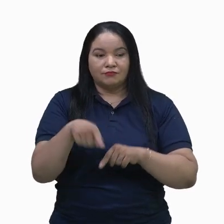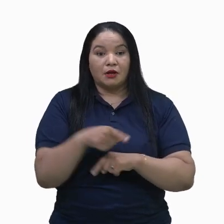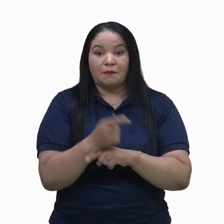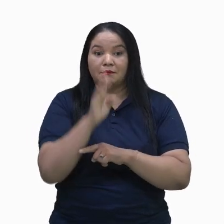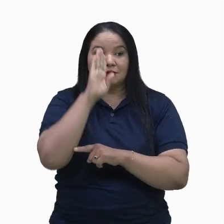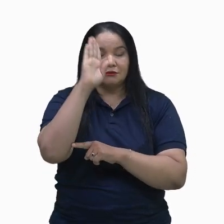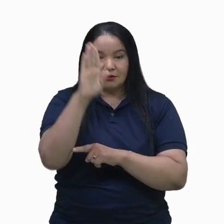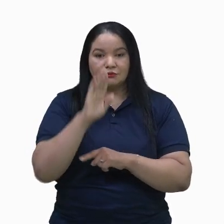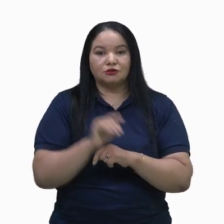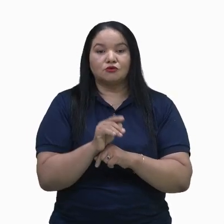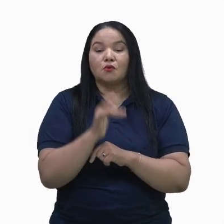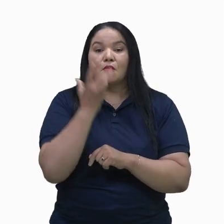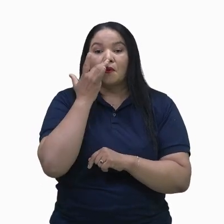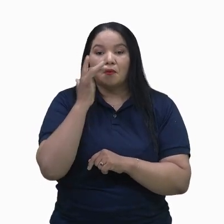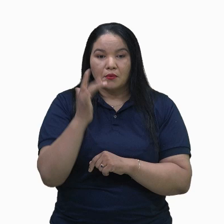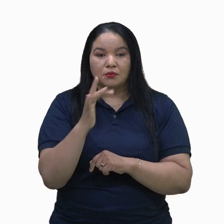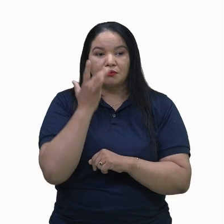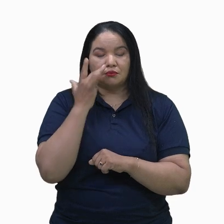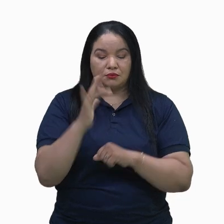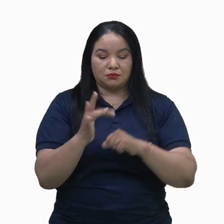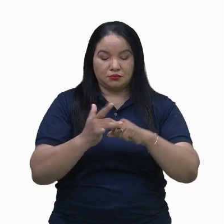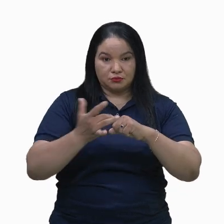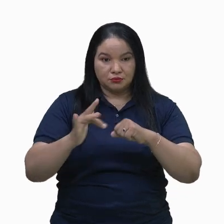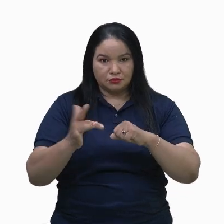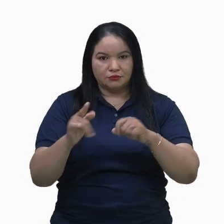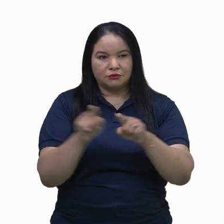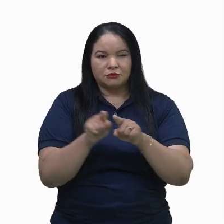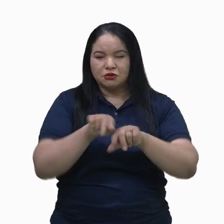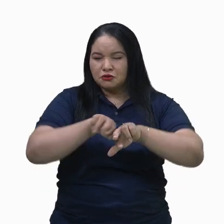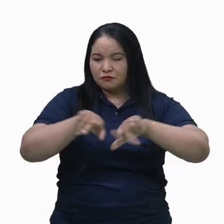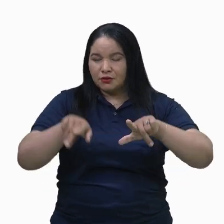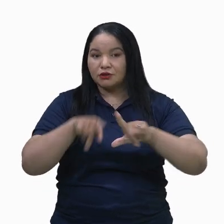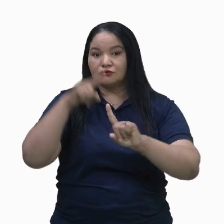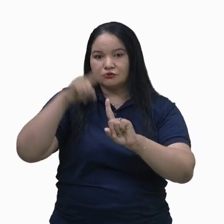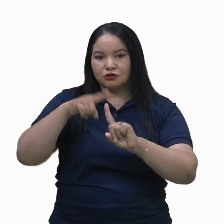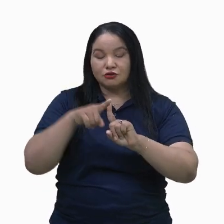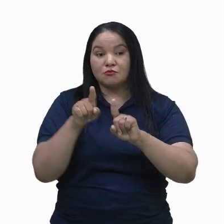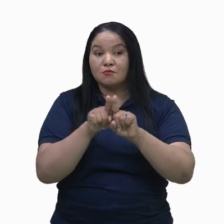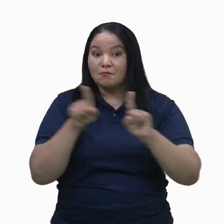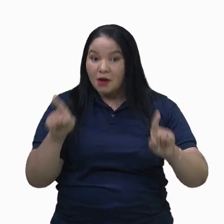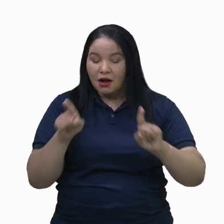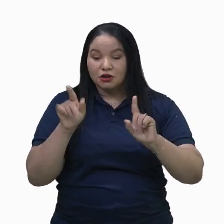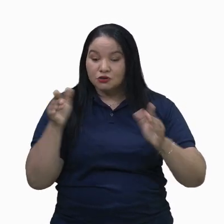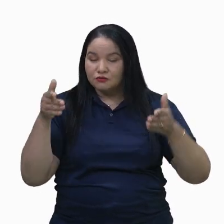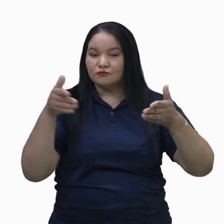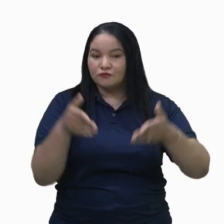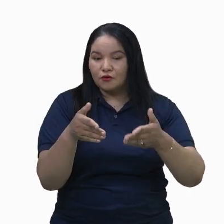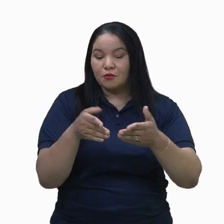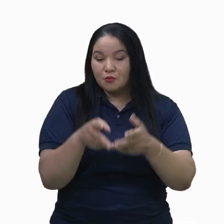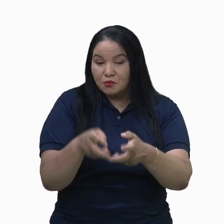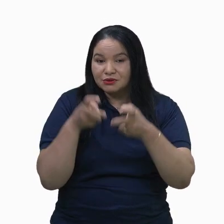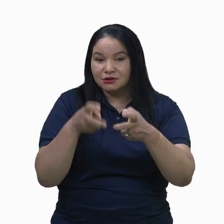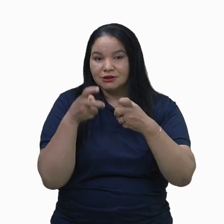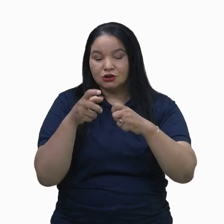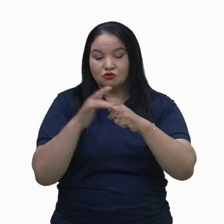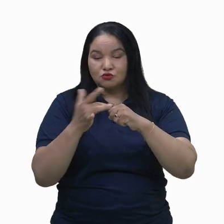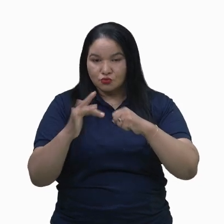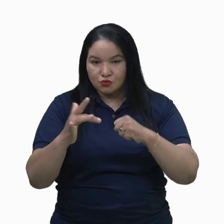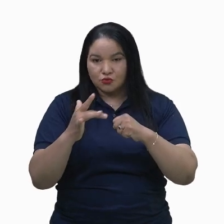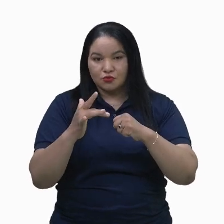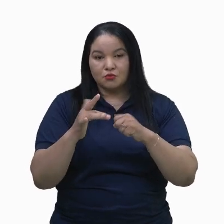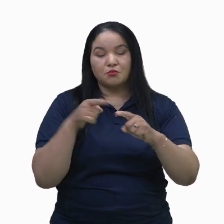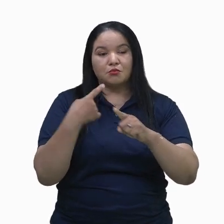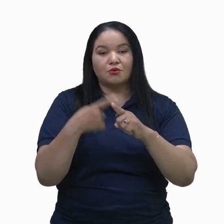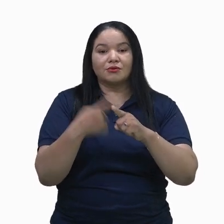o garimpo do ouro, né? Nós temos diversos tipos de garimpo, mas voltando aqui para o garimpo de ouro, né, por conta